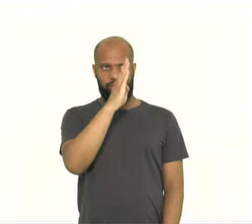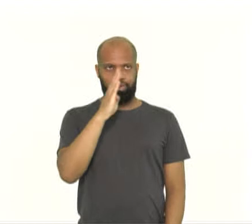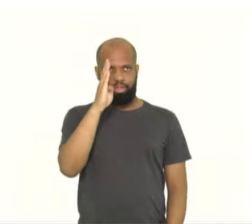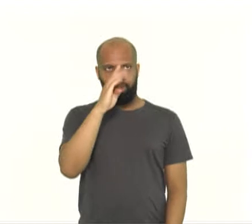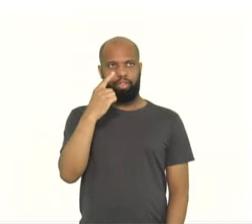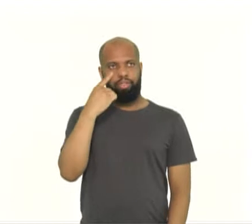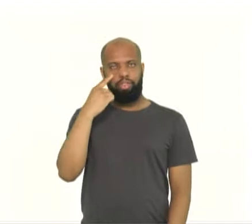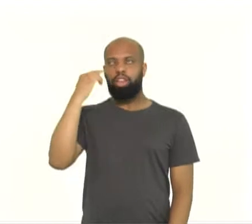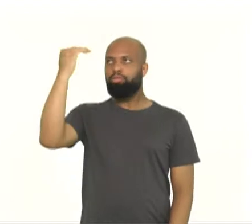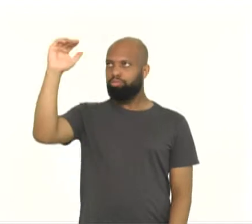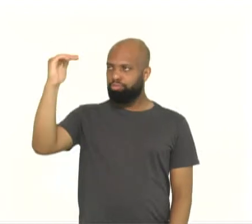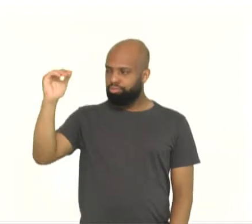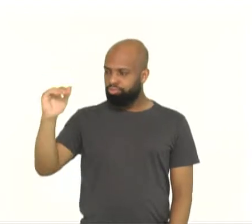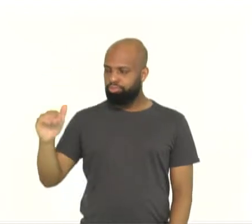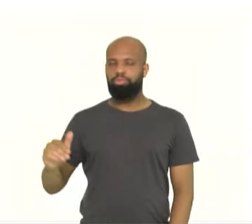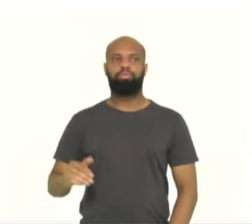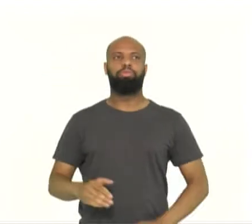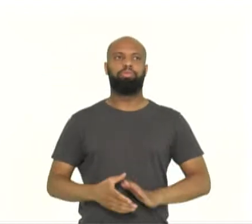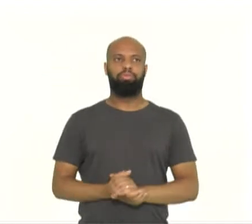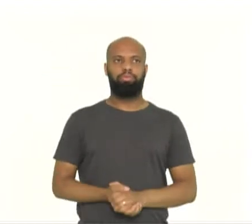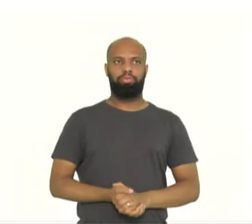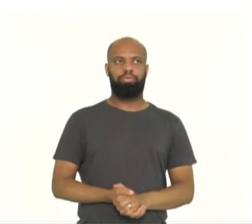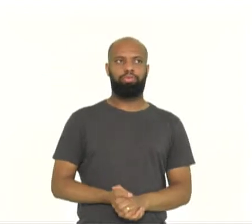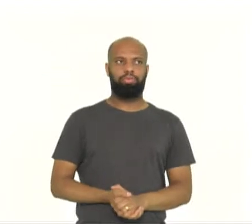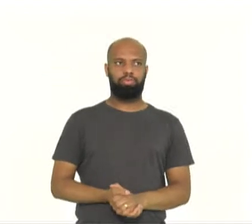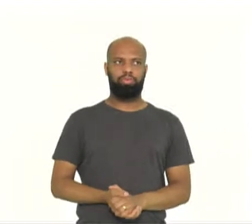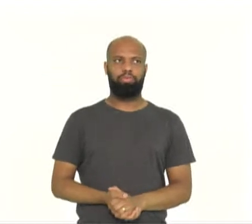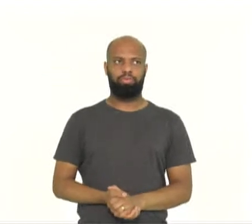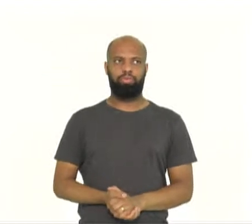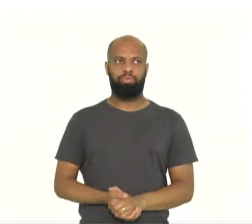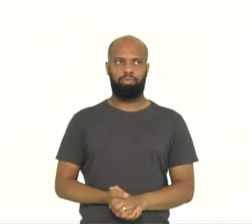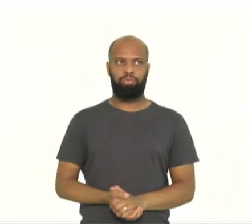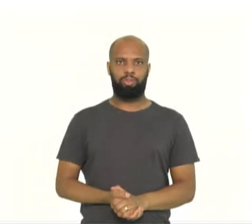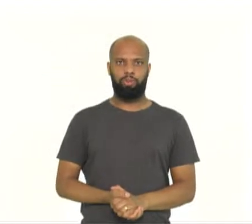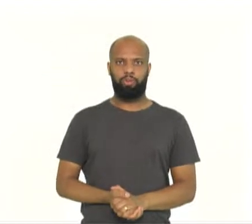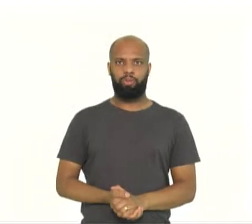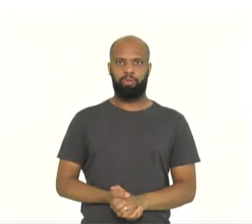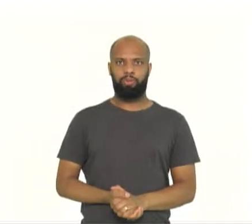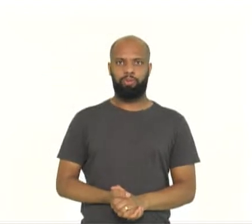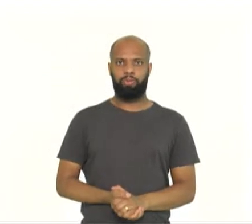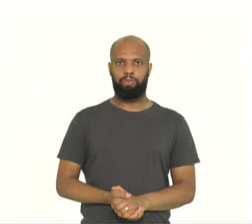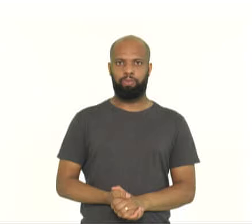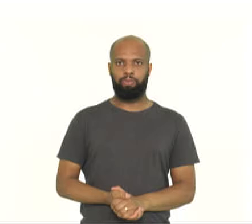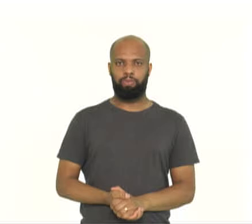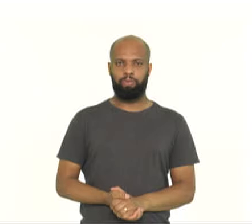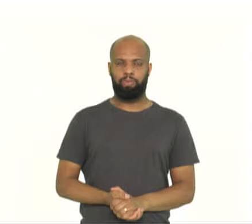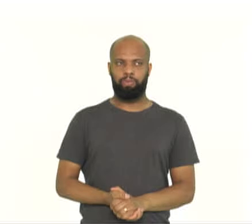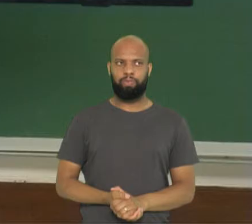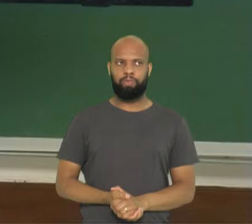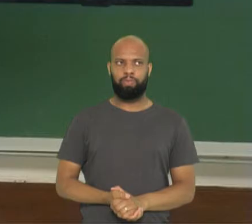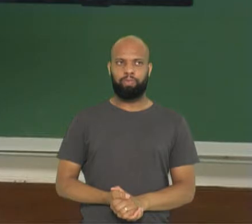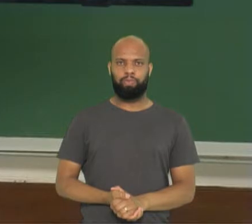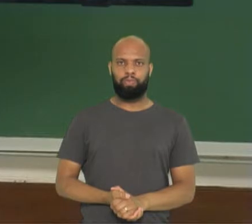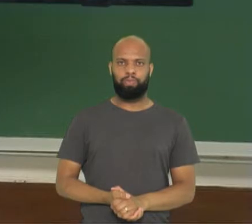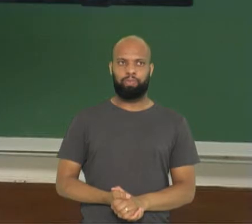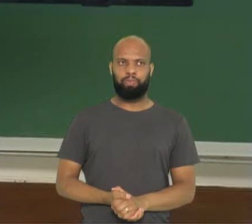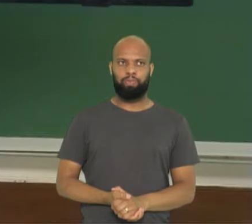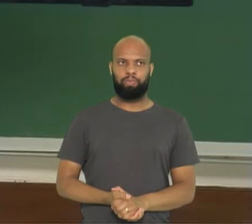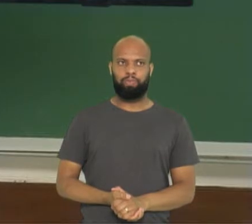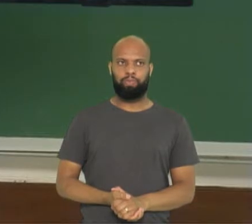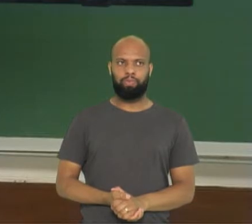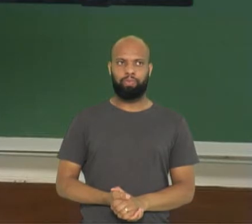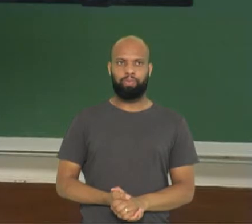tenho gripe, tenho tosse. Estou enfermo, estou doente e tenho fiebre, estou com